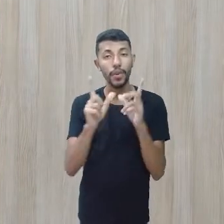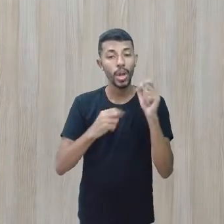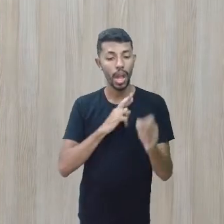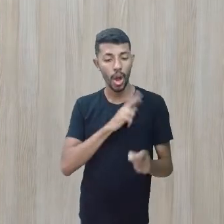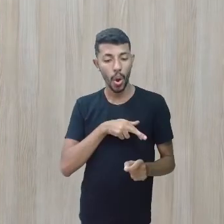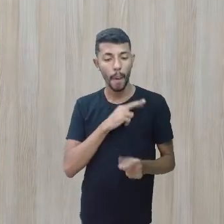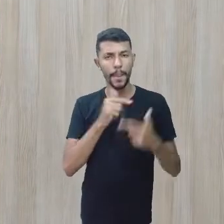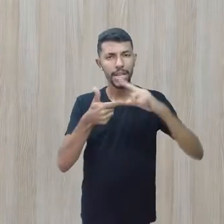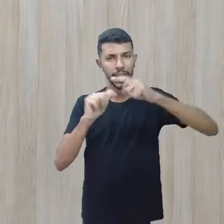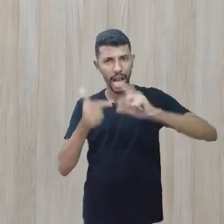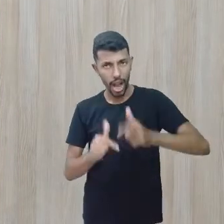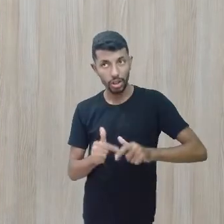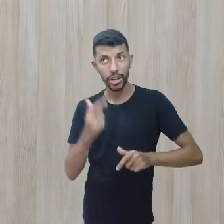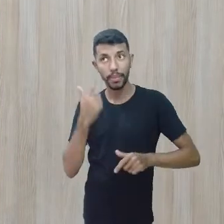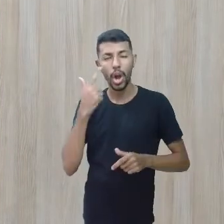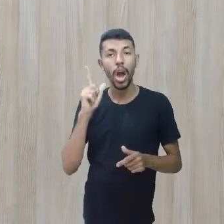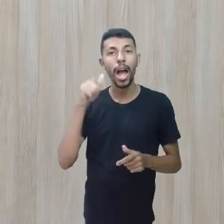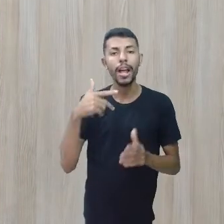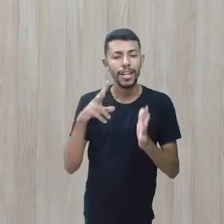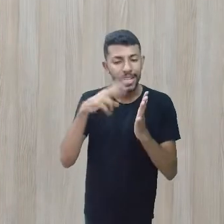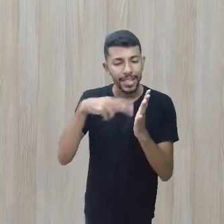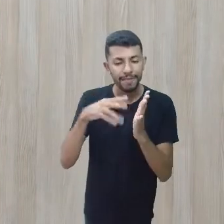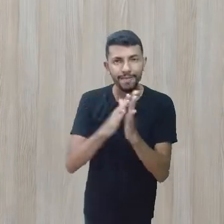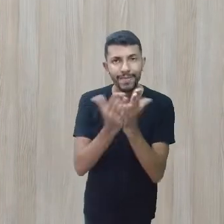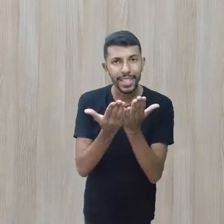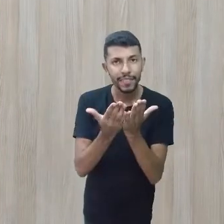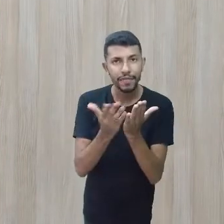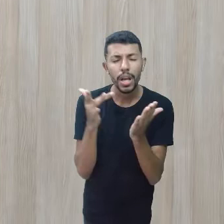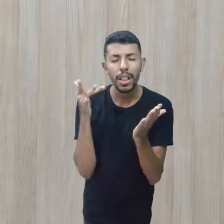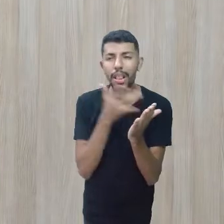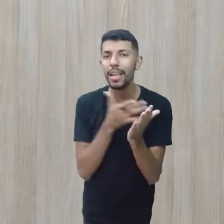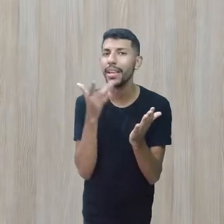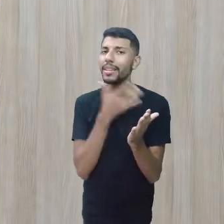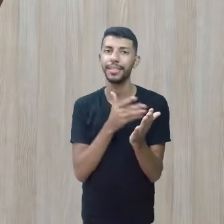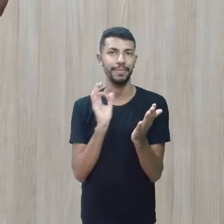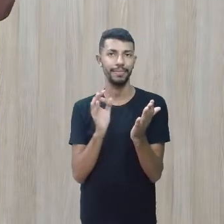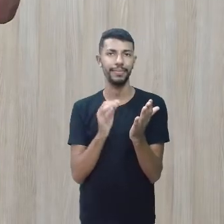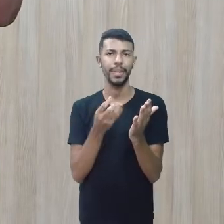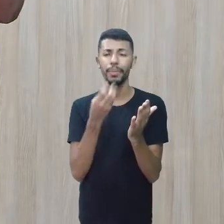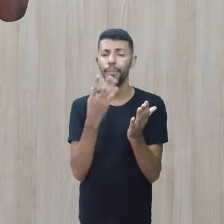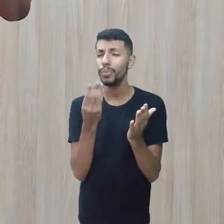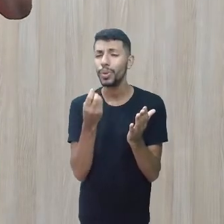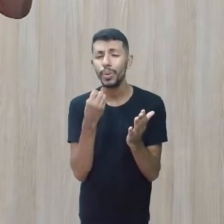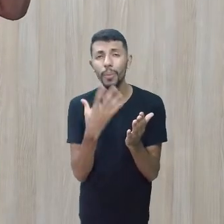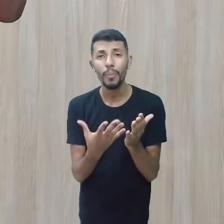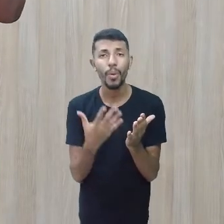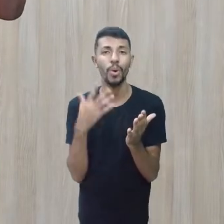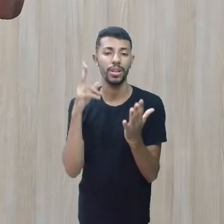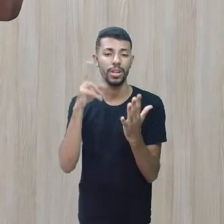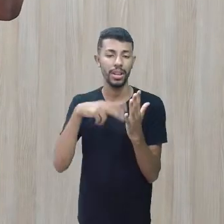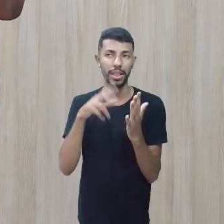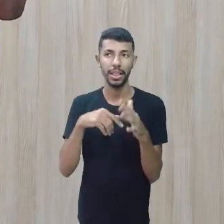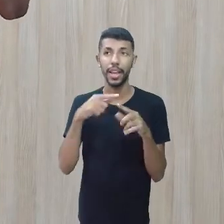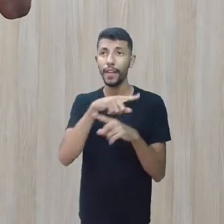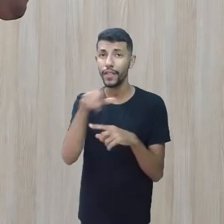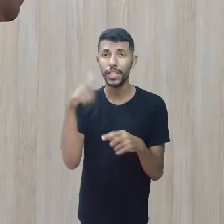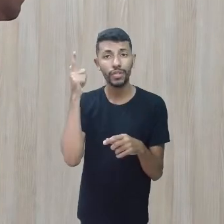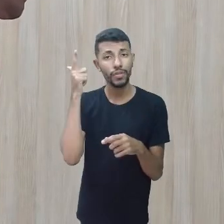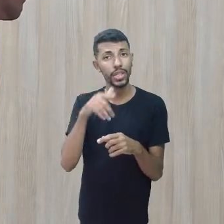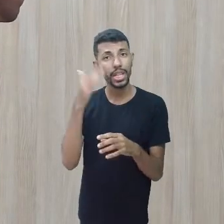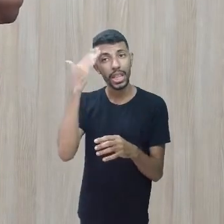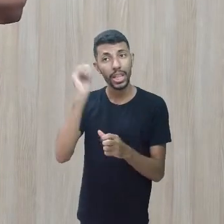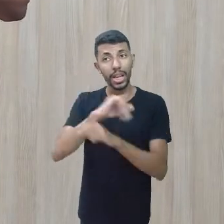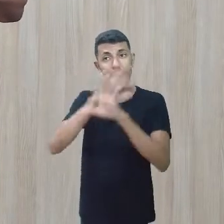ele é gostosíssimo. Leiam ele, que vocês vão desmistificar todos esses segredos da matemática. Por quê? Porque